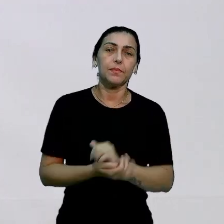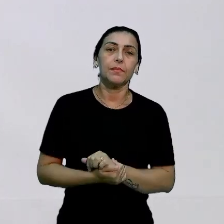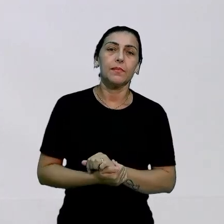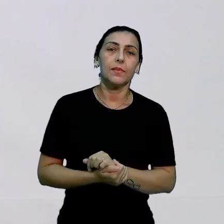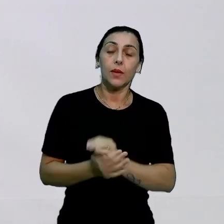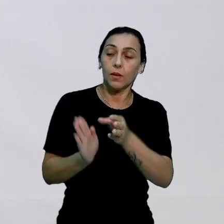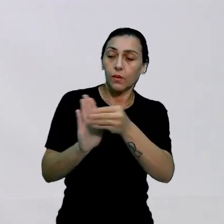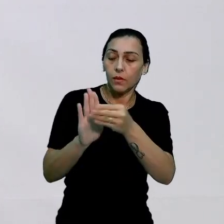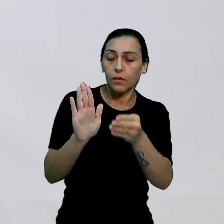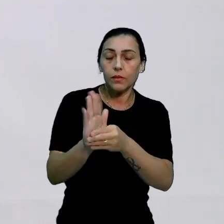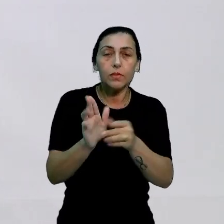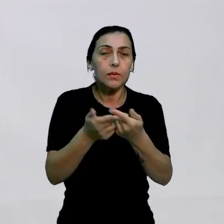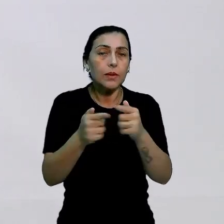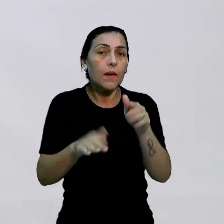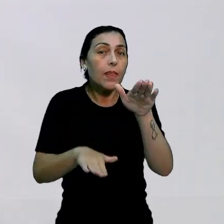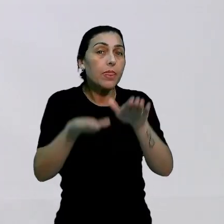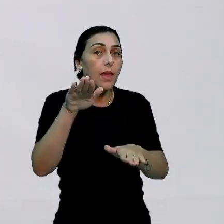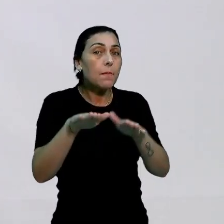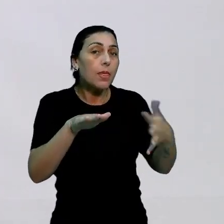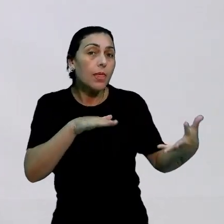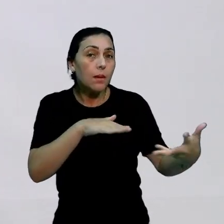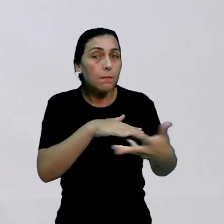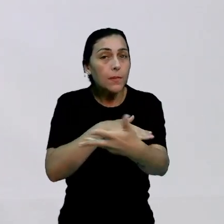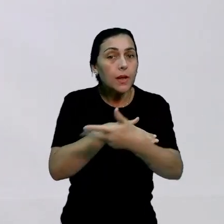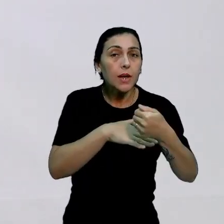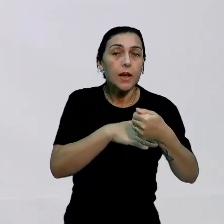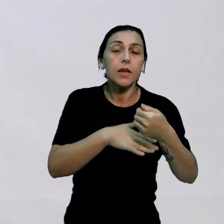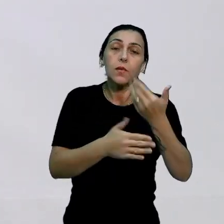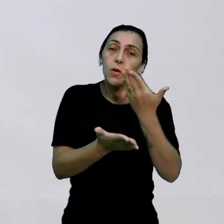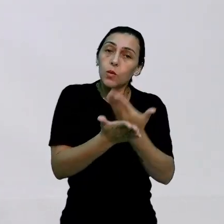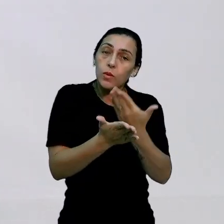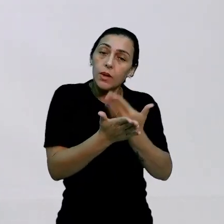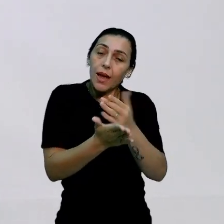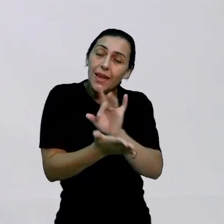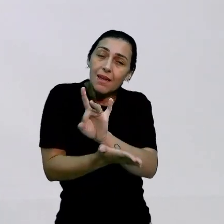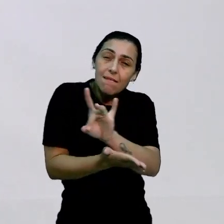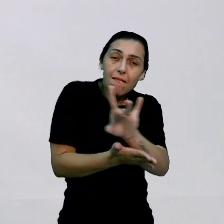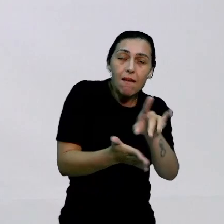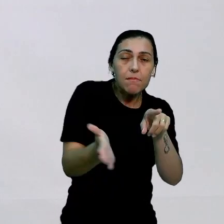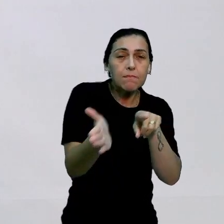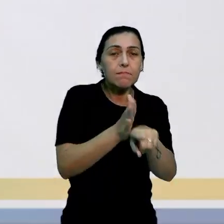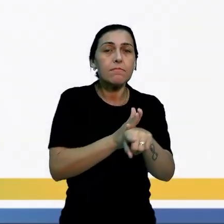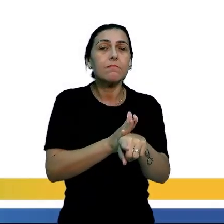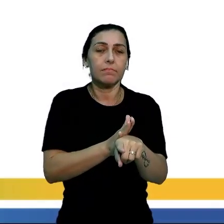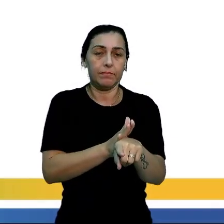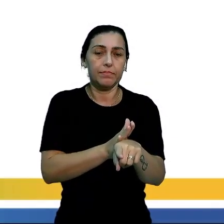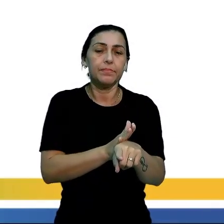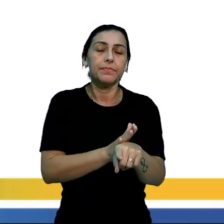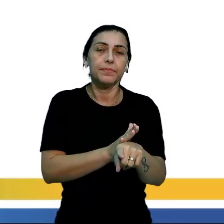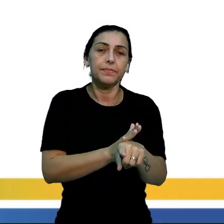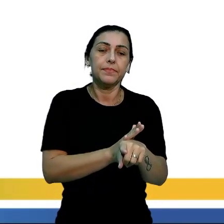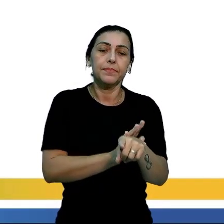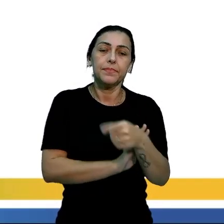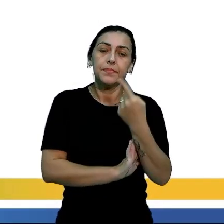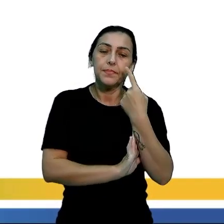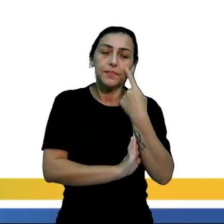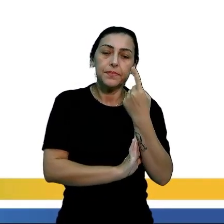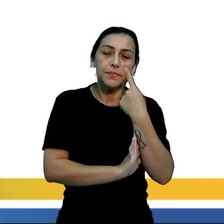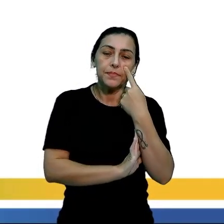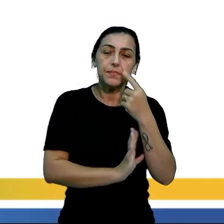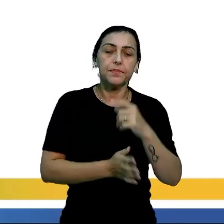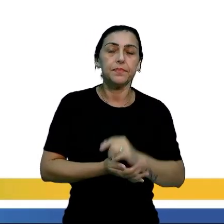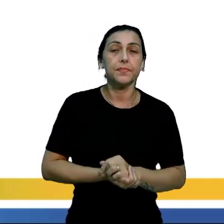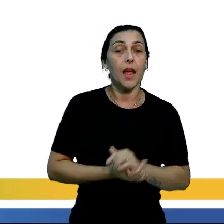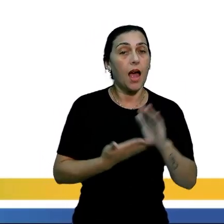dos conteúdos gramaticais depende da habilidade que o Enem está trabalhando em cada questão. Então, nessa daqui, né, a gente está vendo aqui